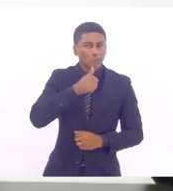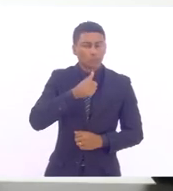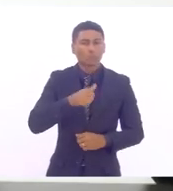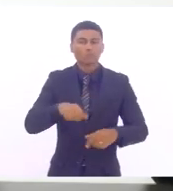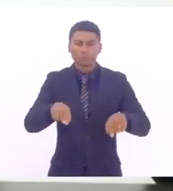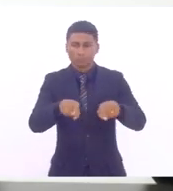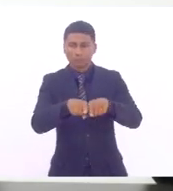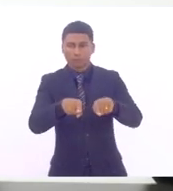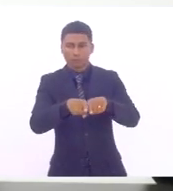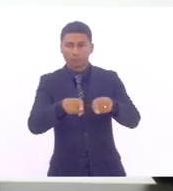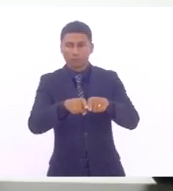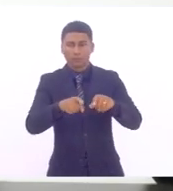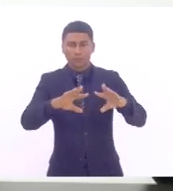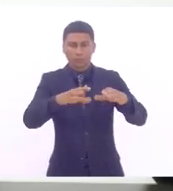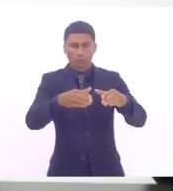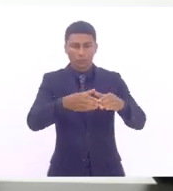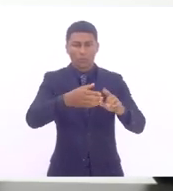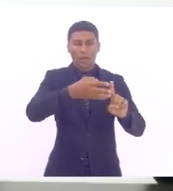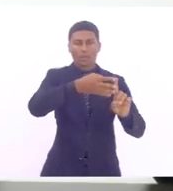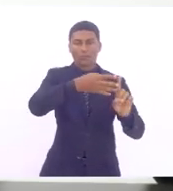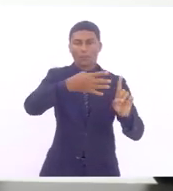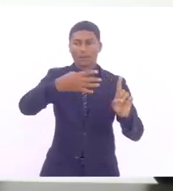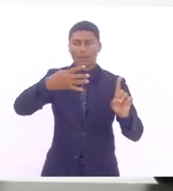e do público LGBTQIA+,